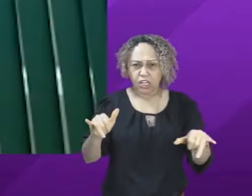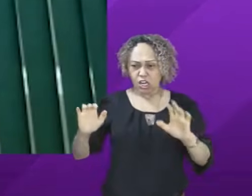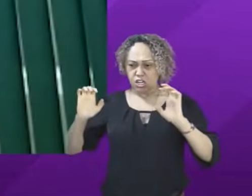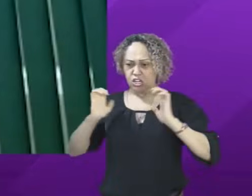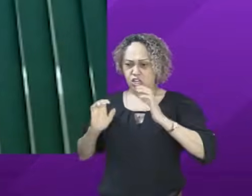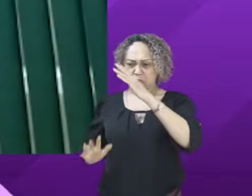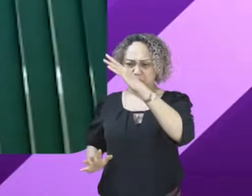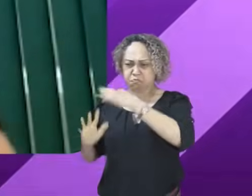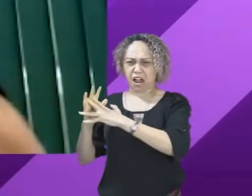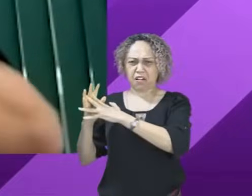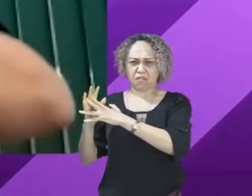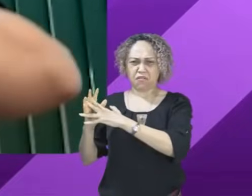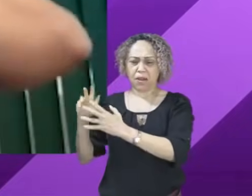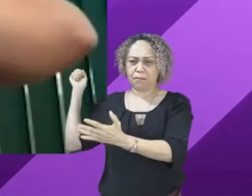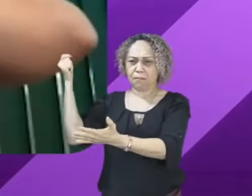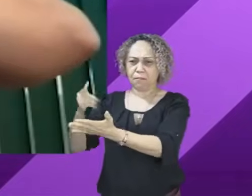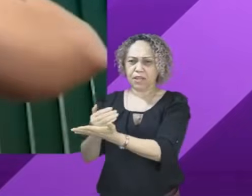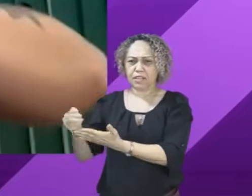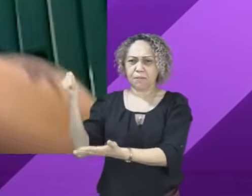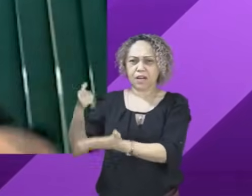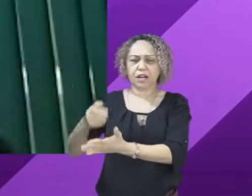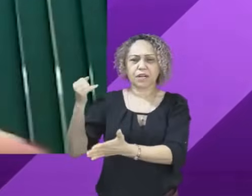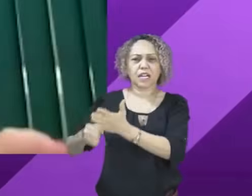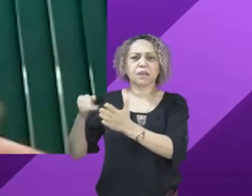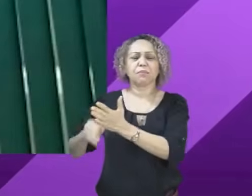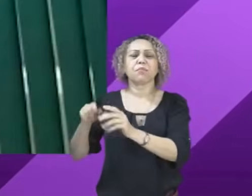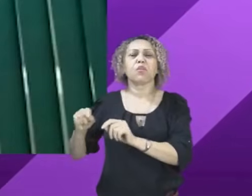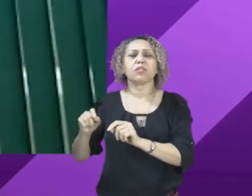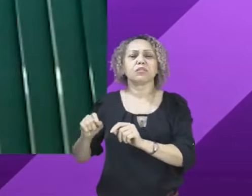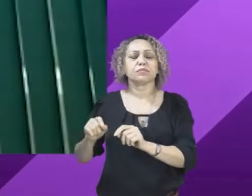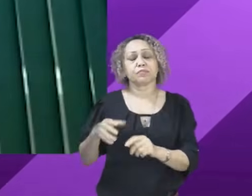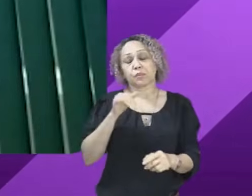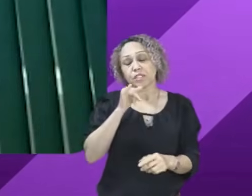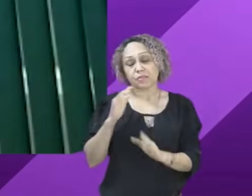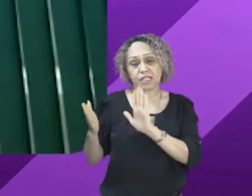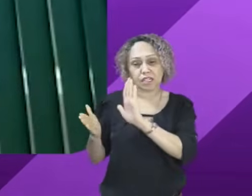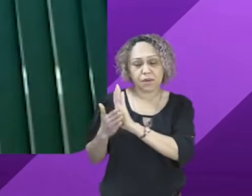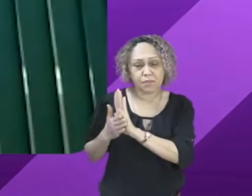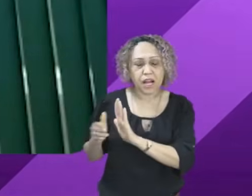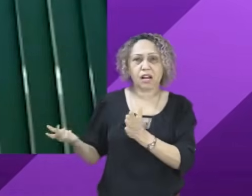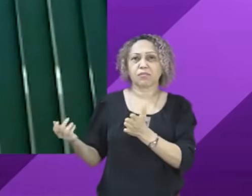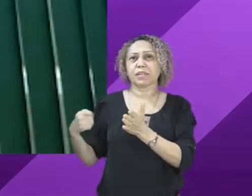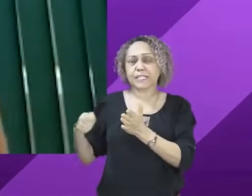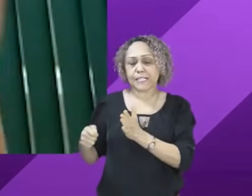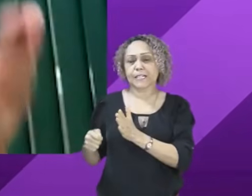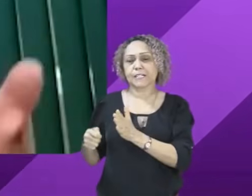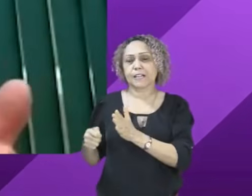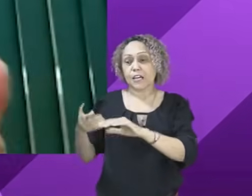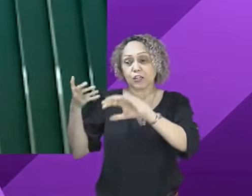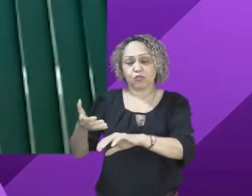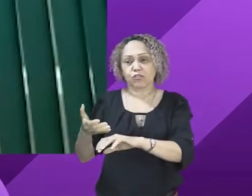ir para a pauta, e que isso o Congresso não pode derrubar, e que, por exemplo, o Lula vai atrás